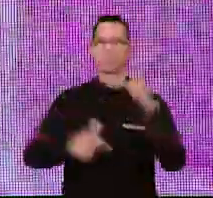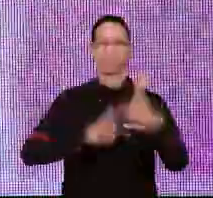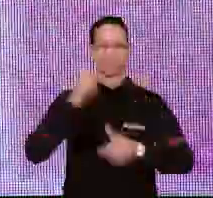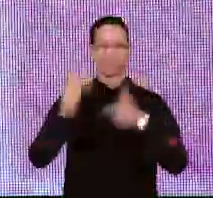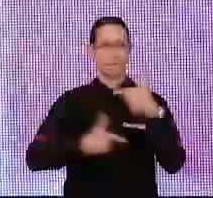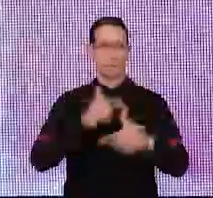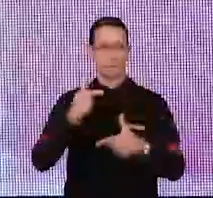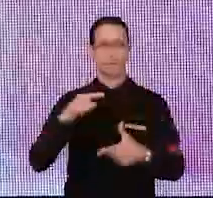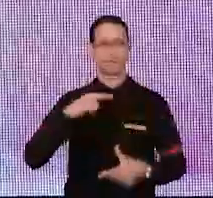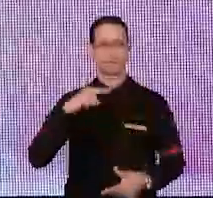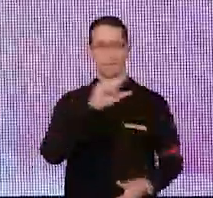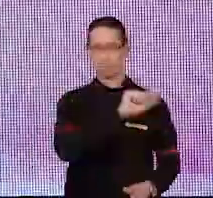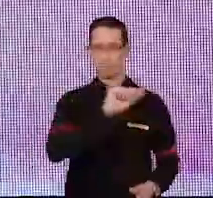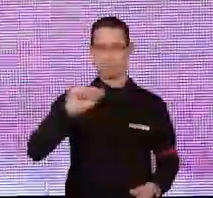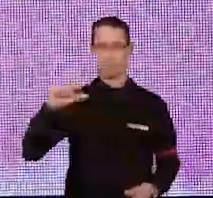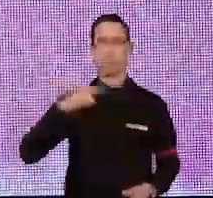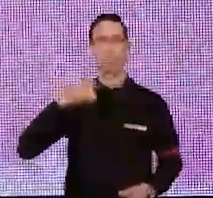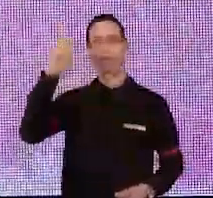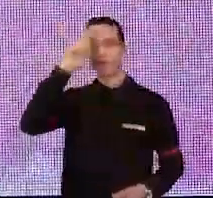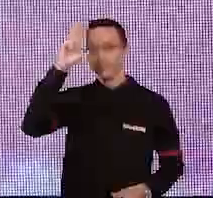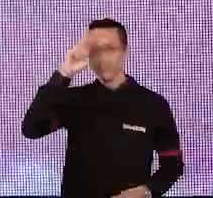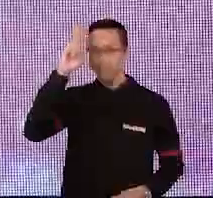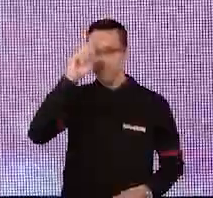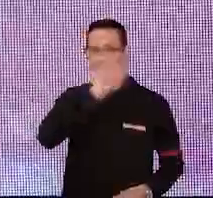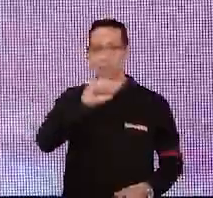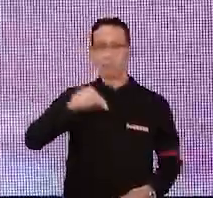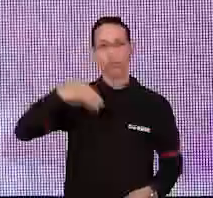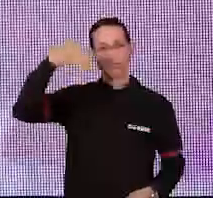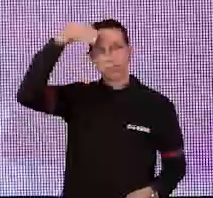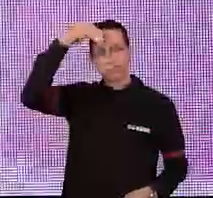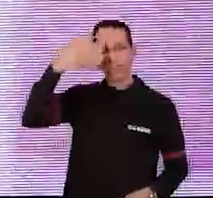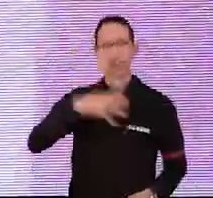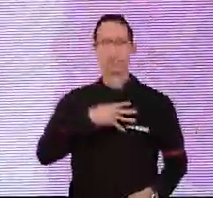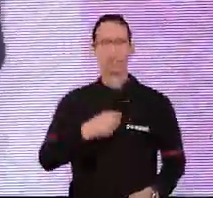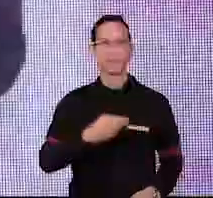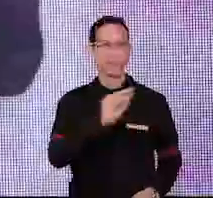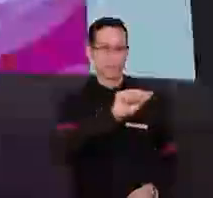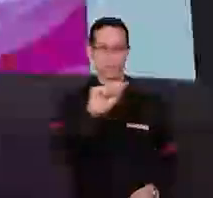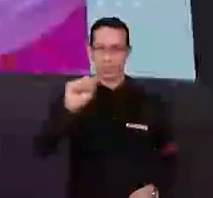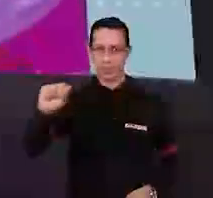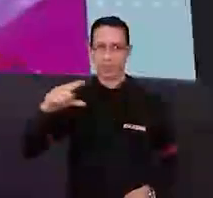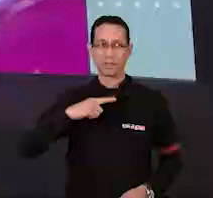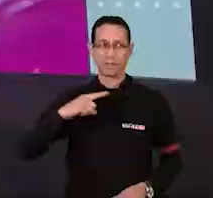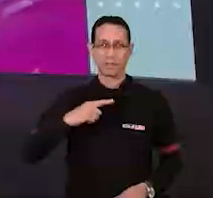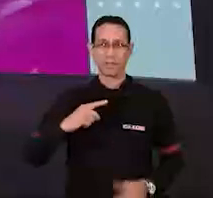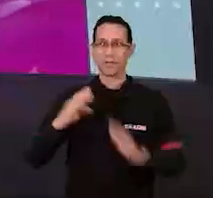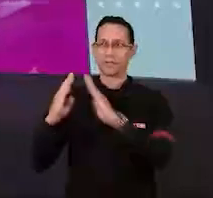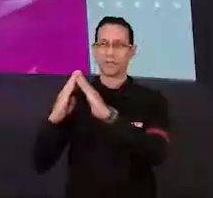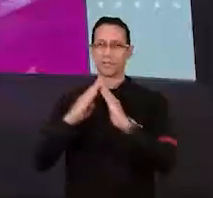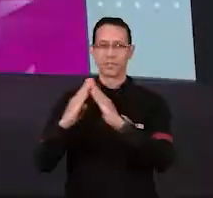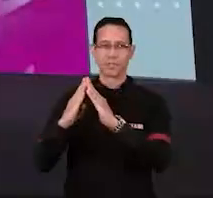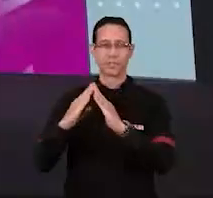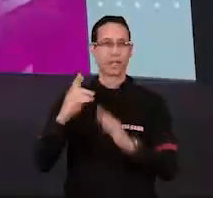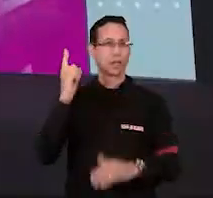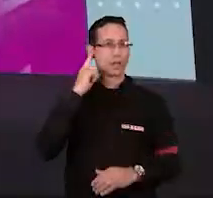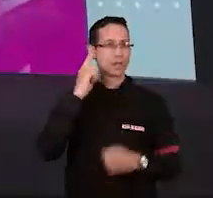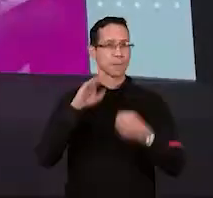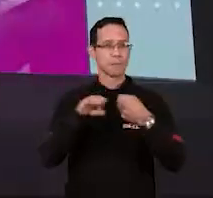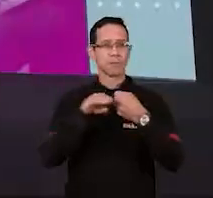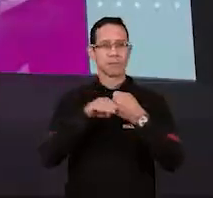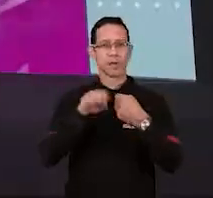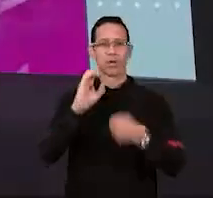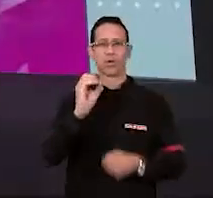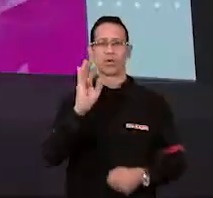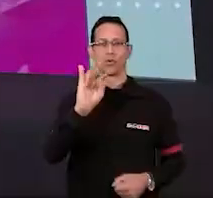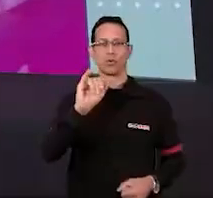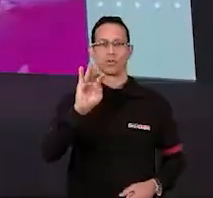trabalhando, que todo mundo tem uma história de um sobrinho, um filho, o filho do vizinho que teve otite média. Vocês nunca